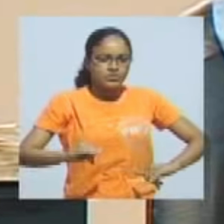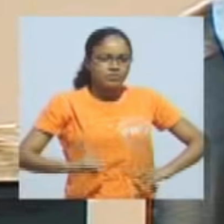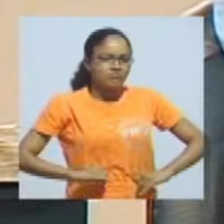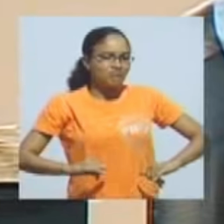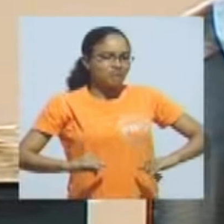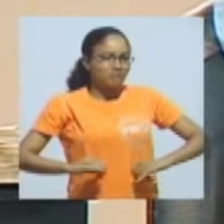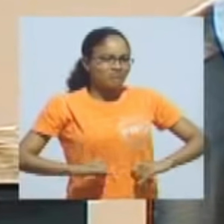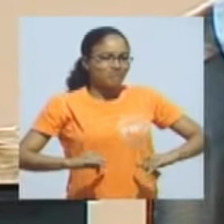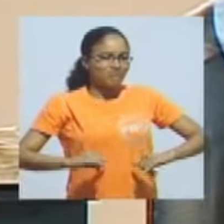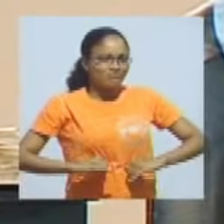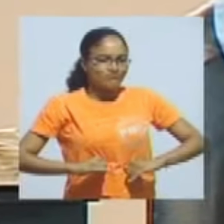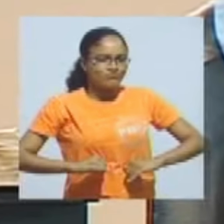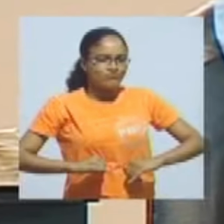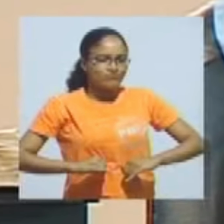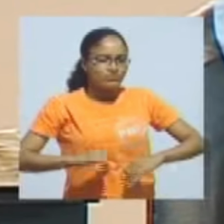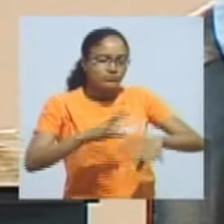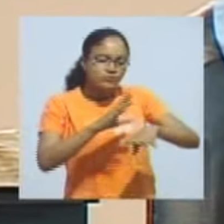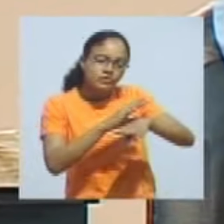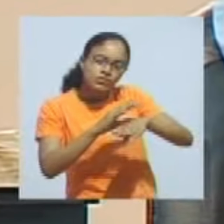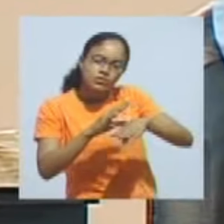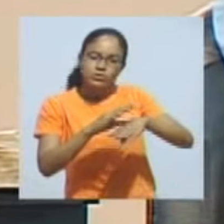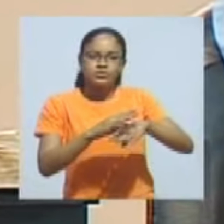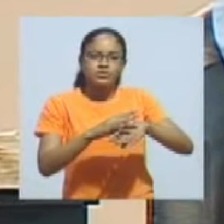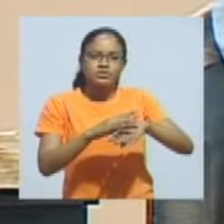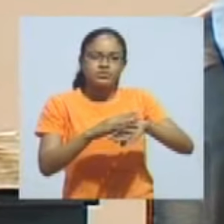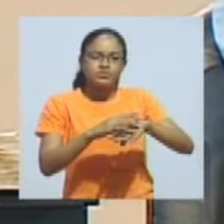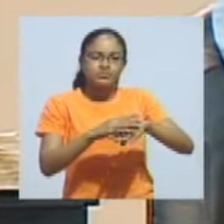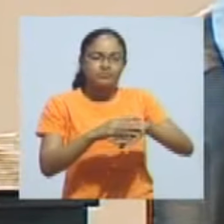E eu pensava, meu Deus,